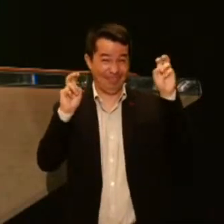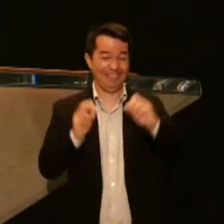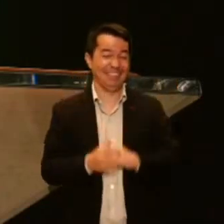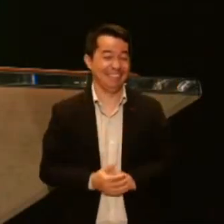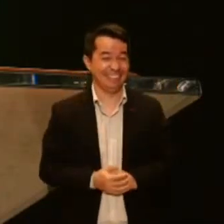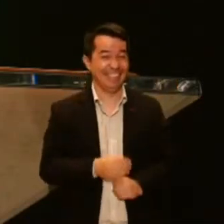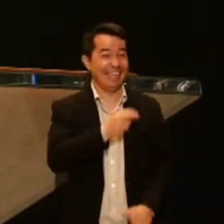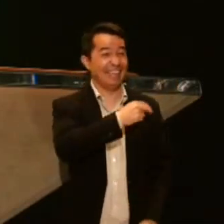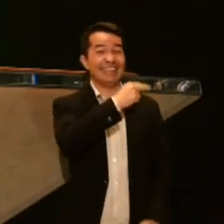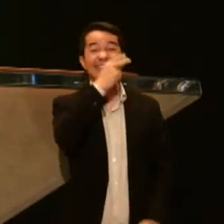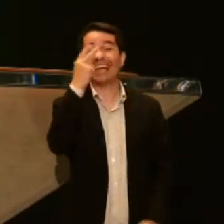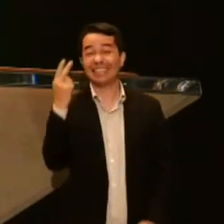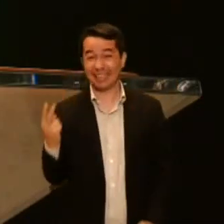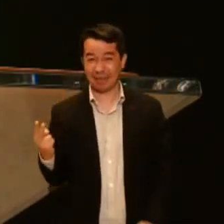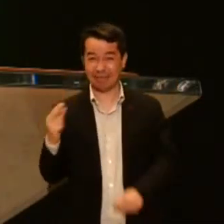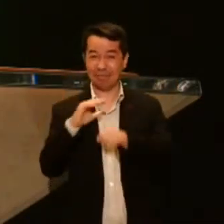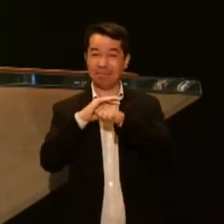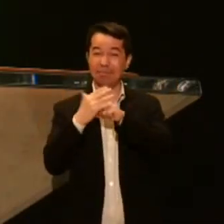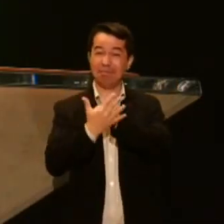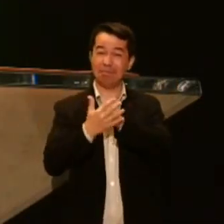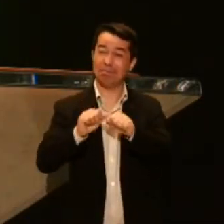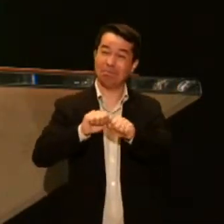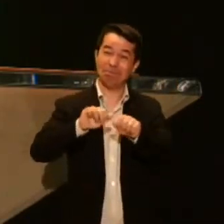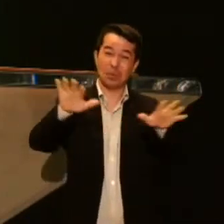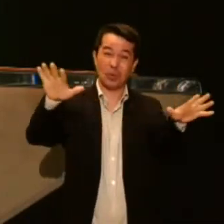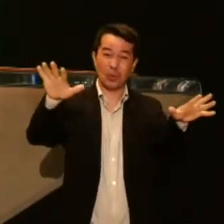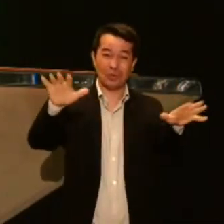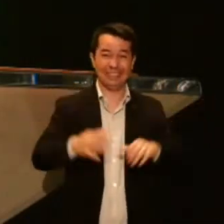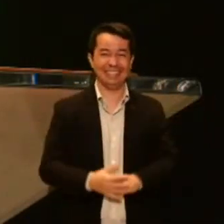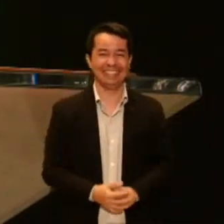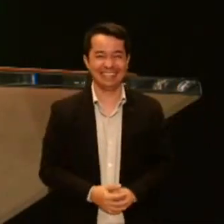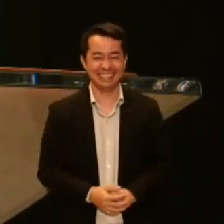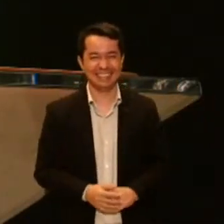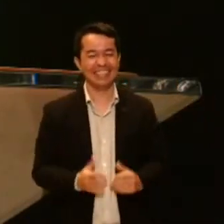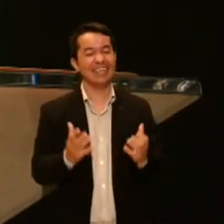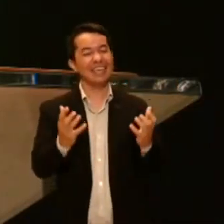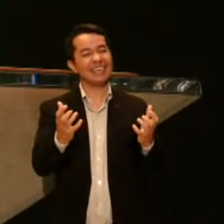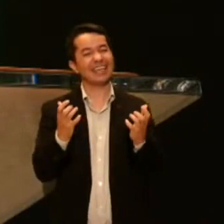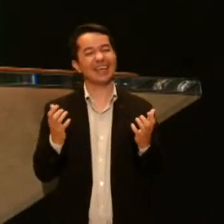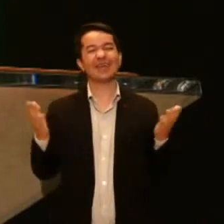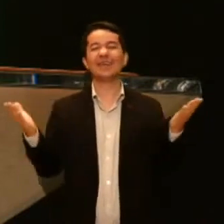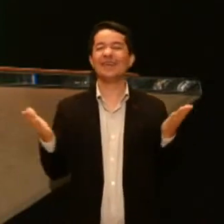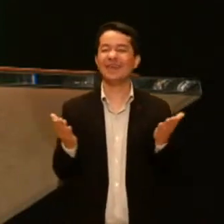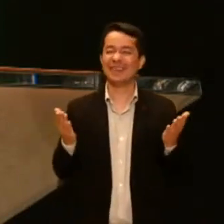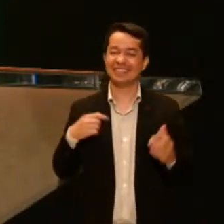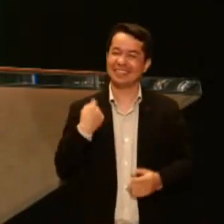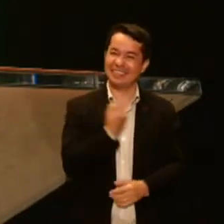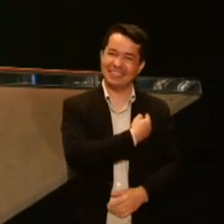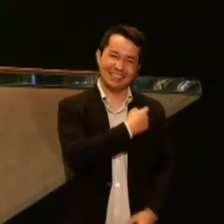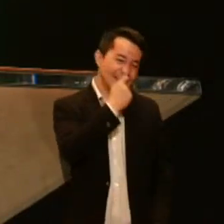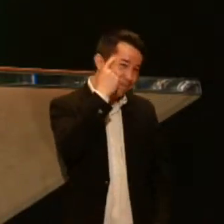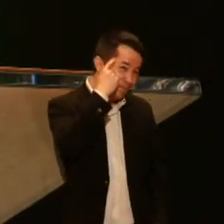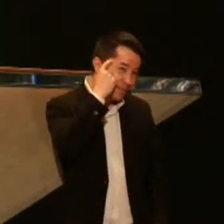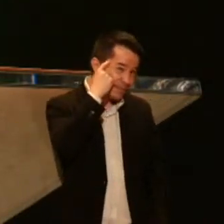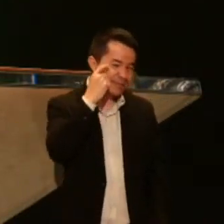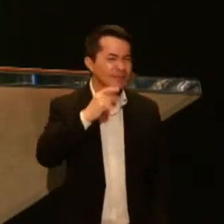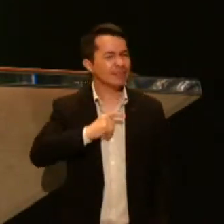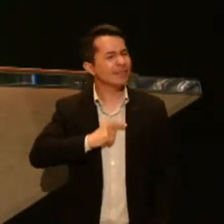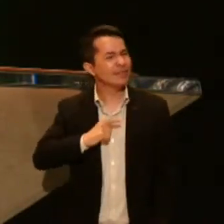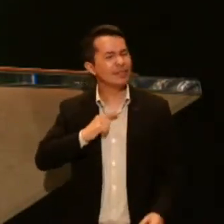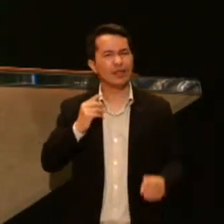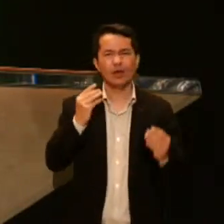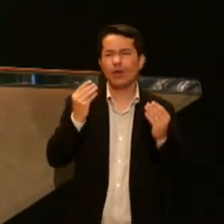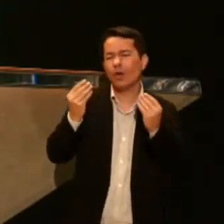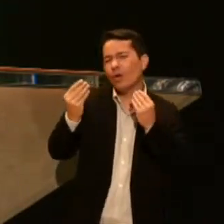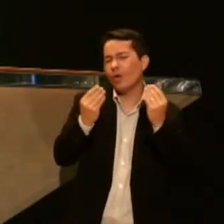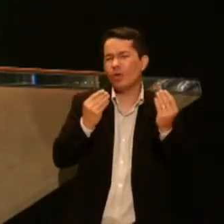Eu queria olhar para algumas lições que a gente pode aprender nos relatos sobre